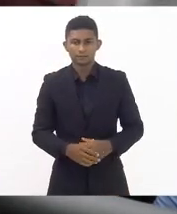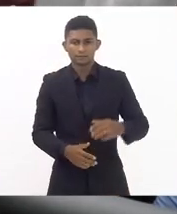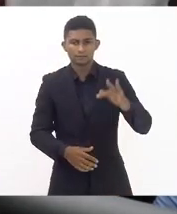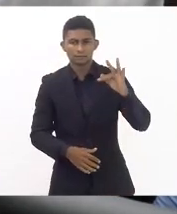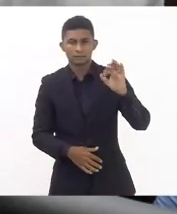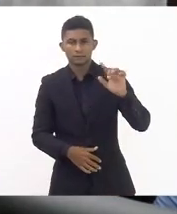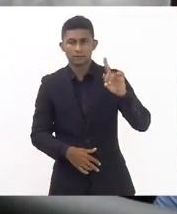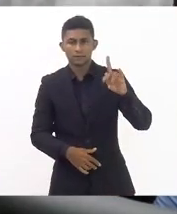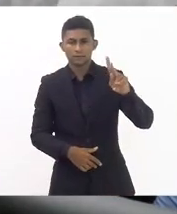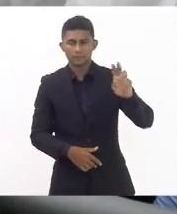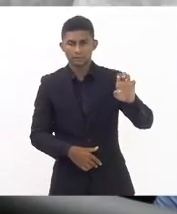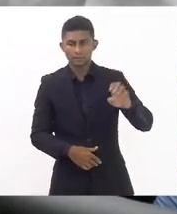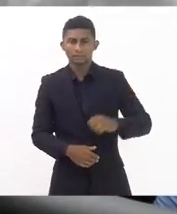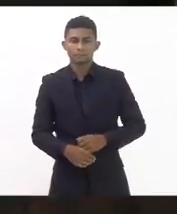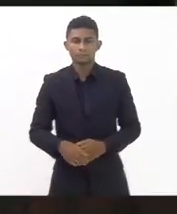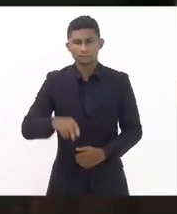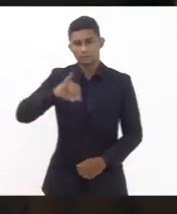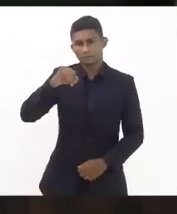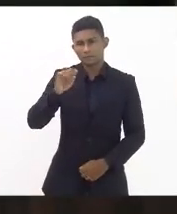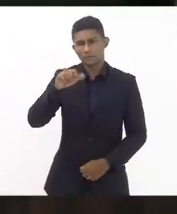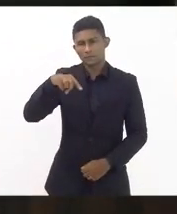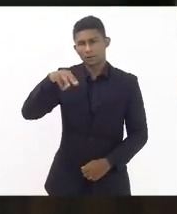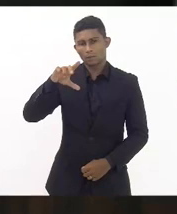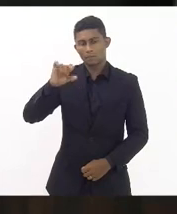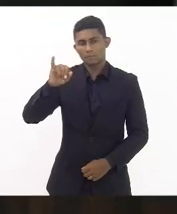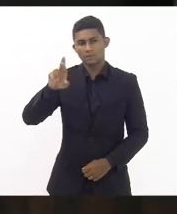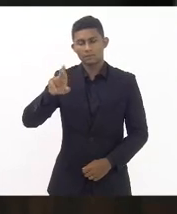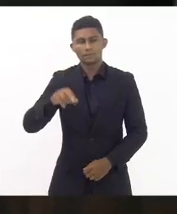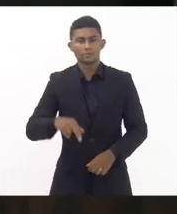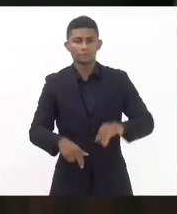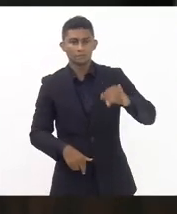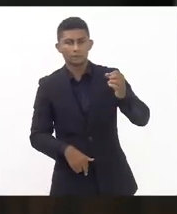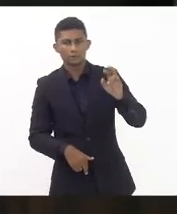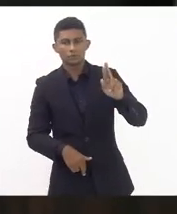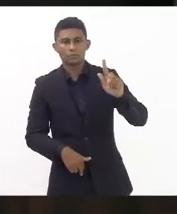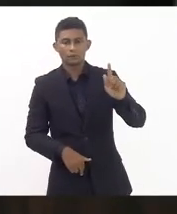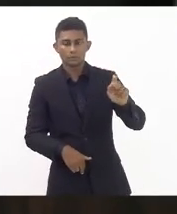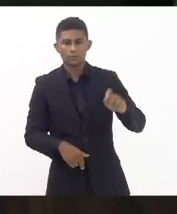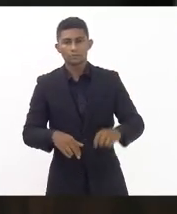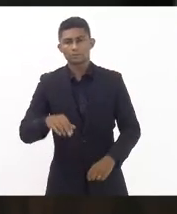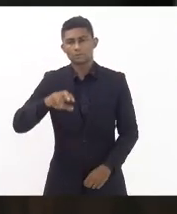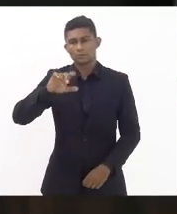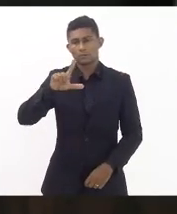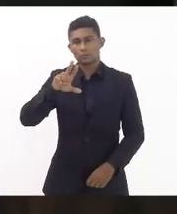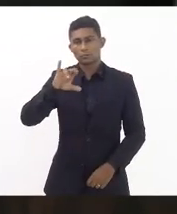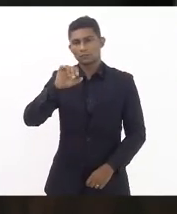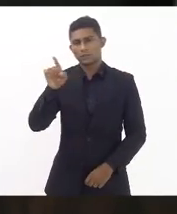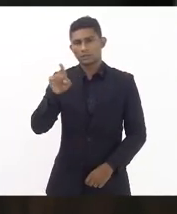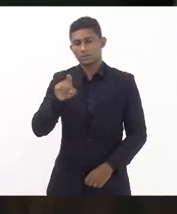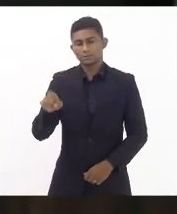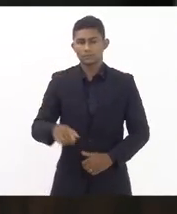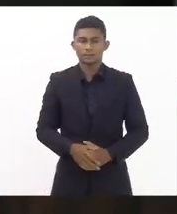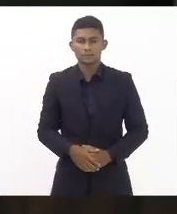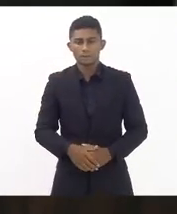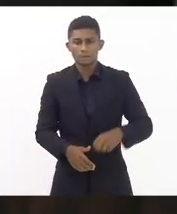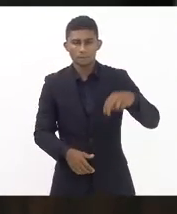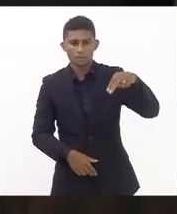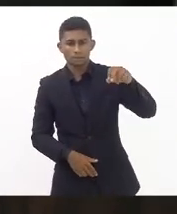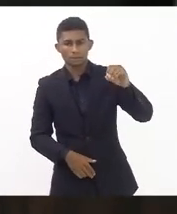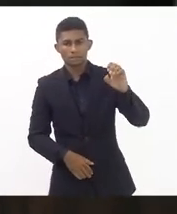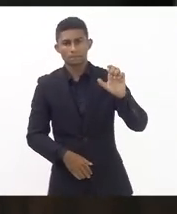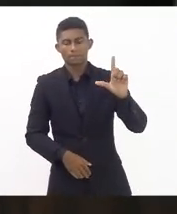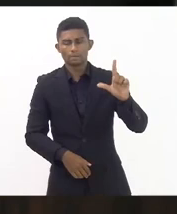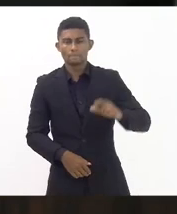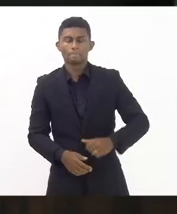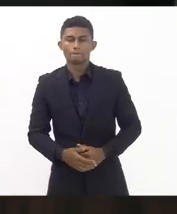Felipe Paubel, Jalmir Júnior, Jorge Felipe Neto, Luiz Martins, Noel de Carvalho,